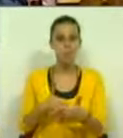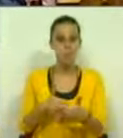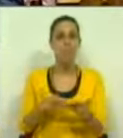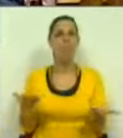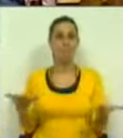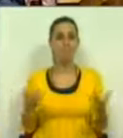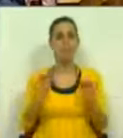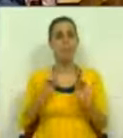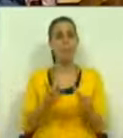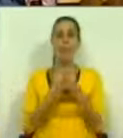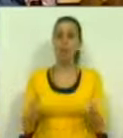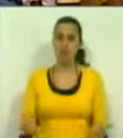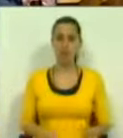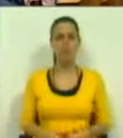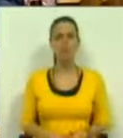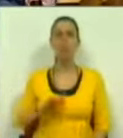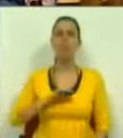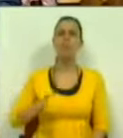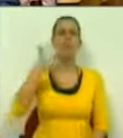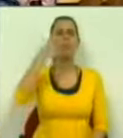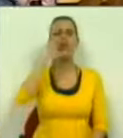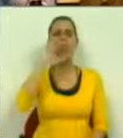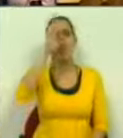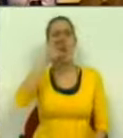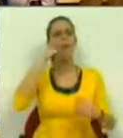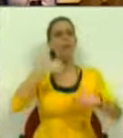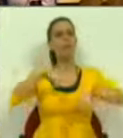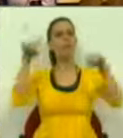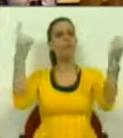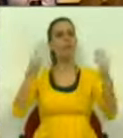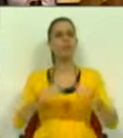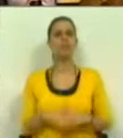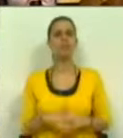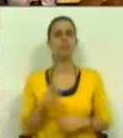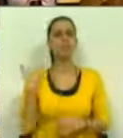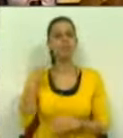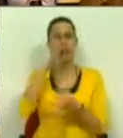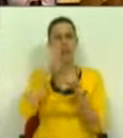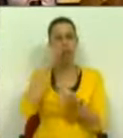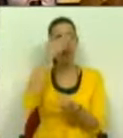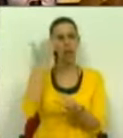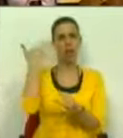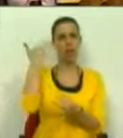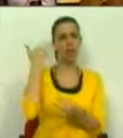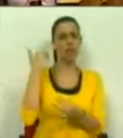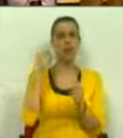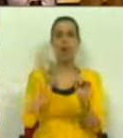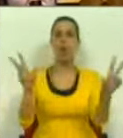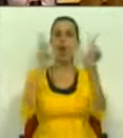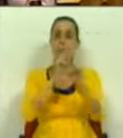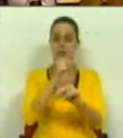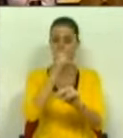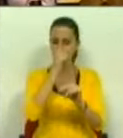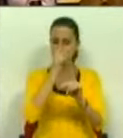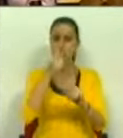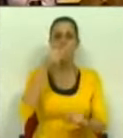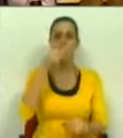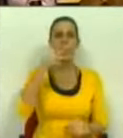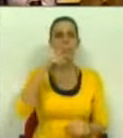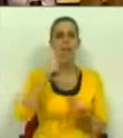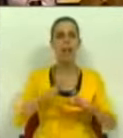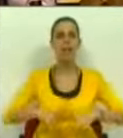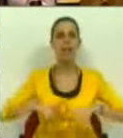que têm que ultrapassar. Sr. Primeiro-Ministro, o Governo anunciou há poucos dias uma nova linha